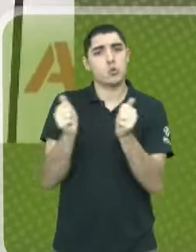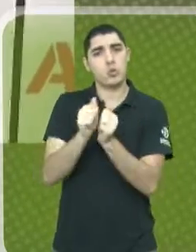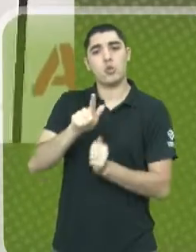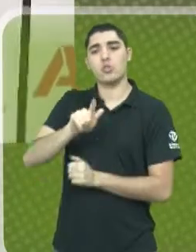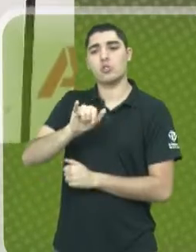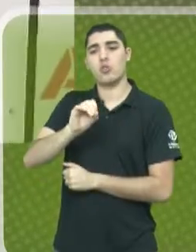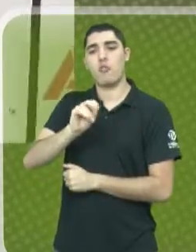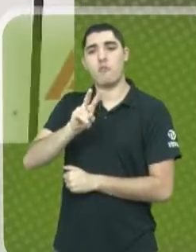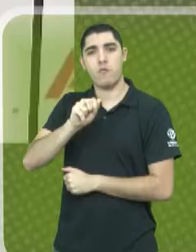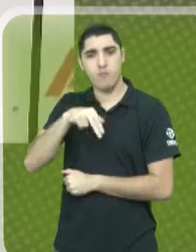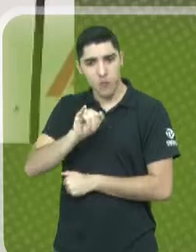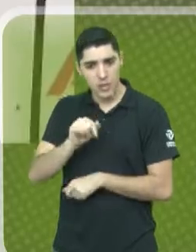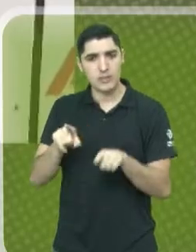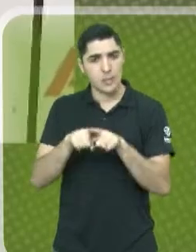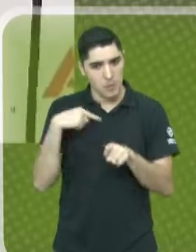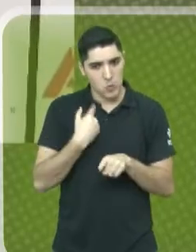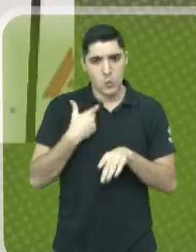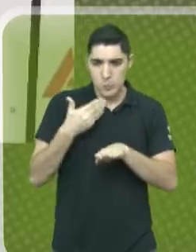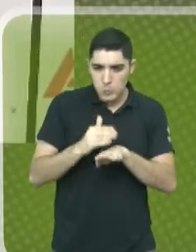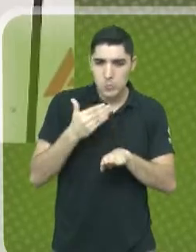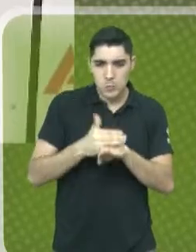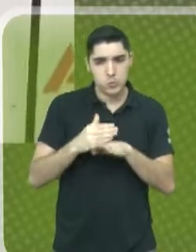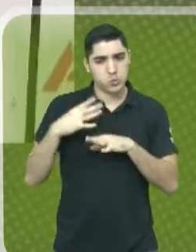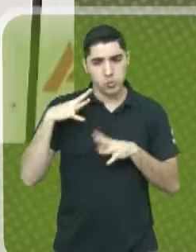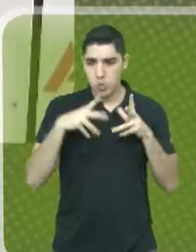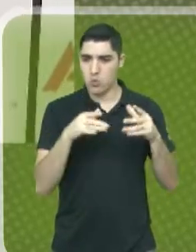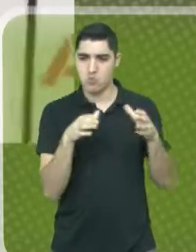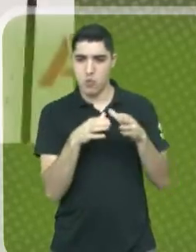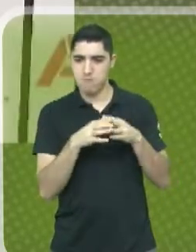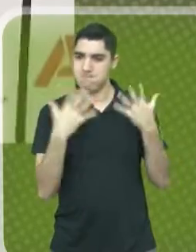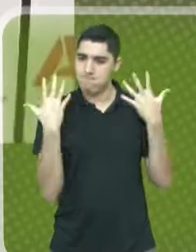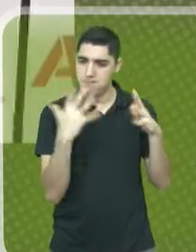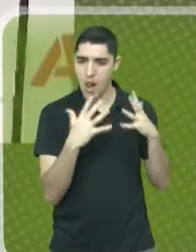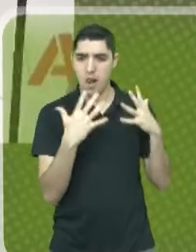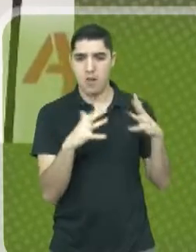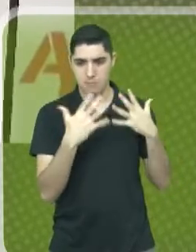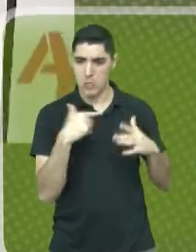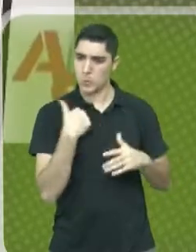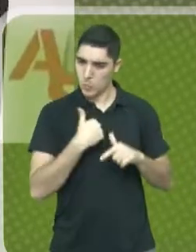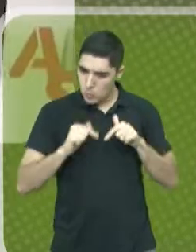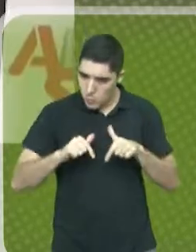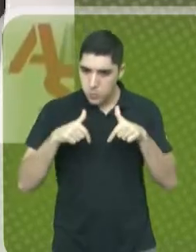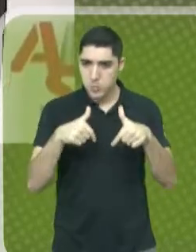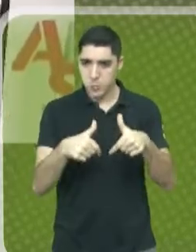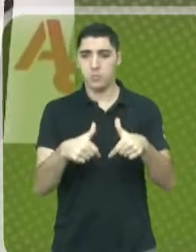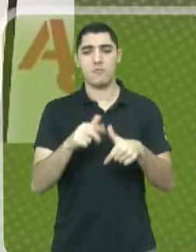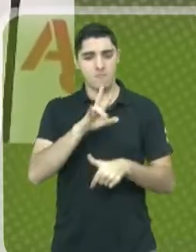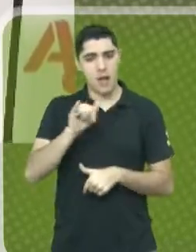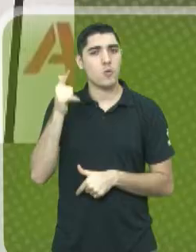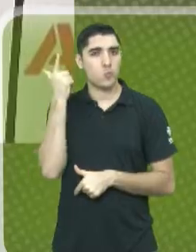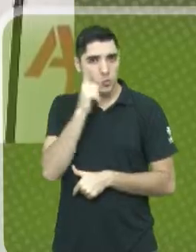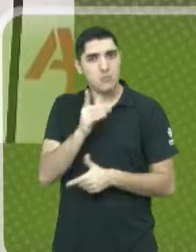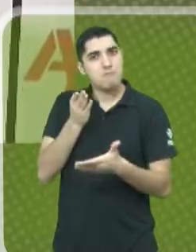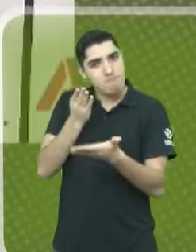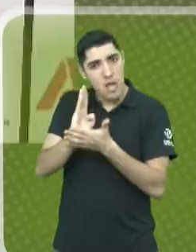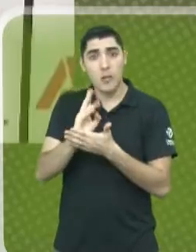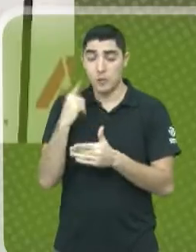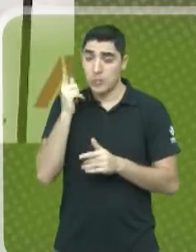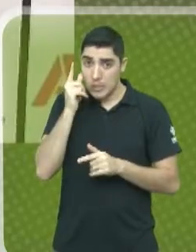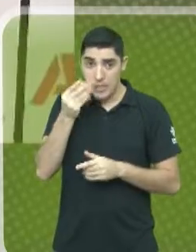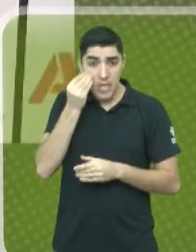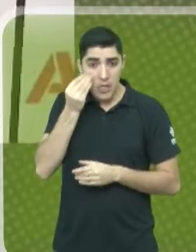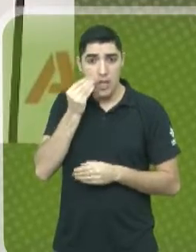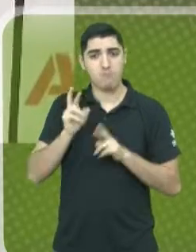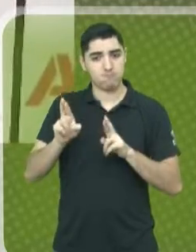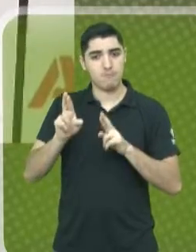Tida. Então, a equipe toda está de parabéns, comissão técnica, vamos para cima que a gente tem chance de classificar, a gente vai buscar até o último minuto. Sim, a